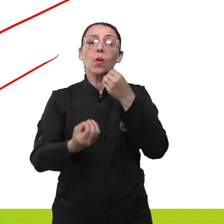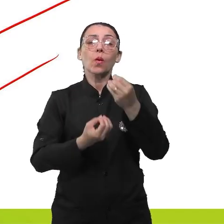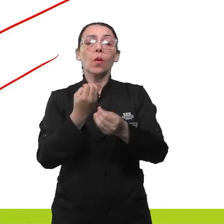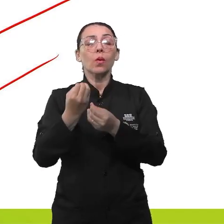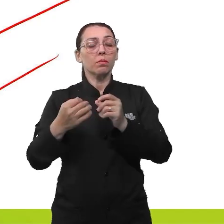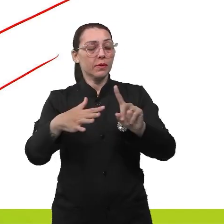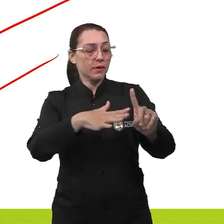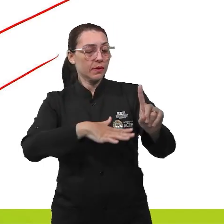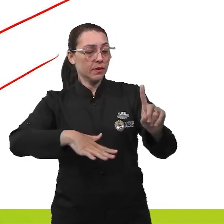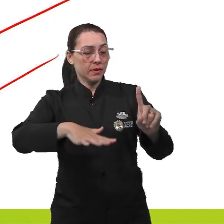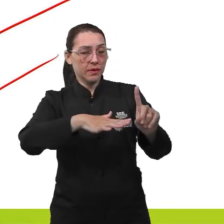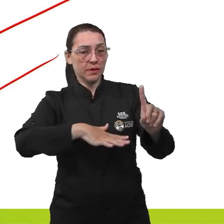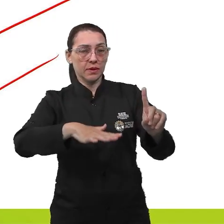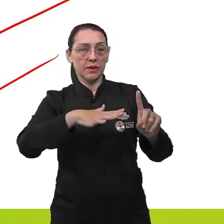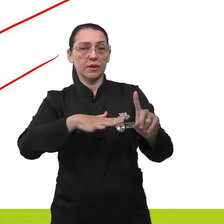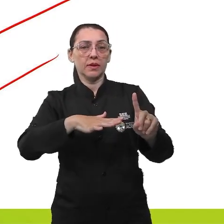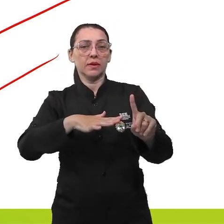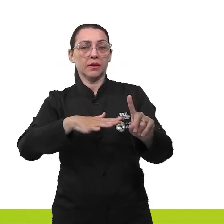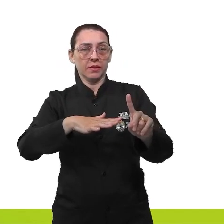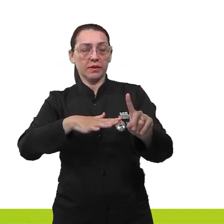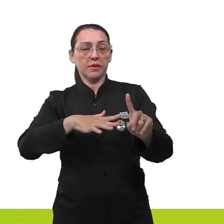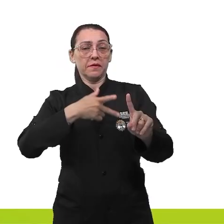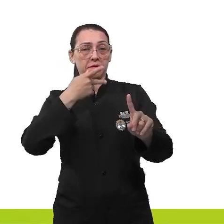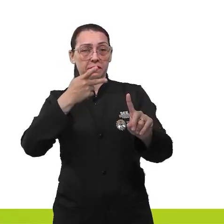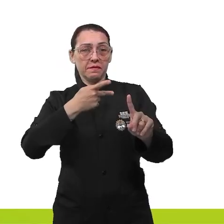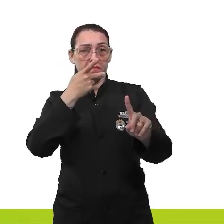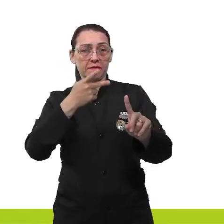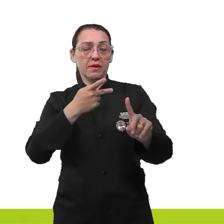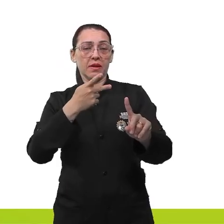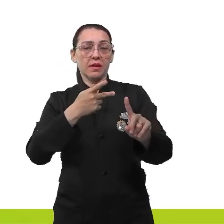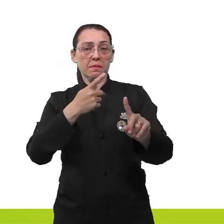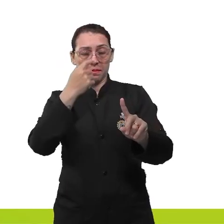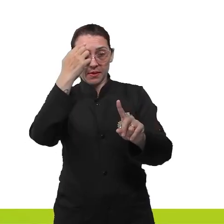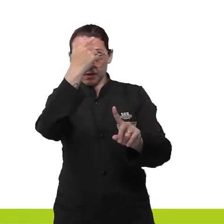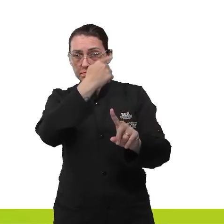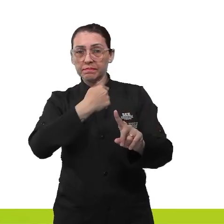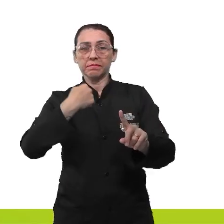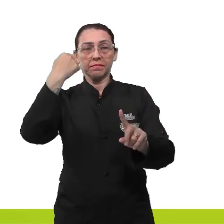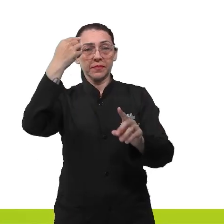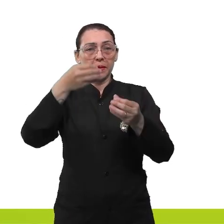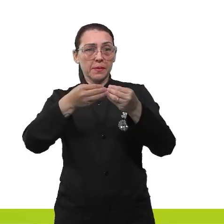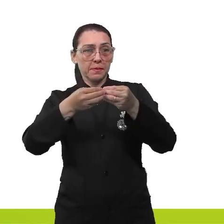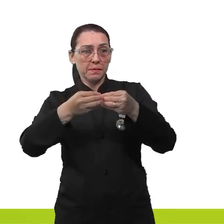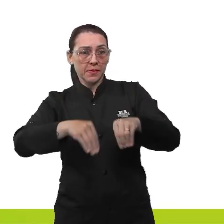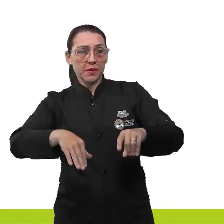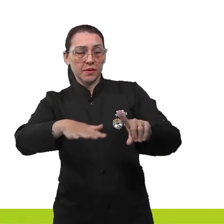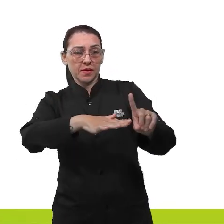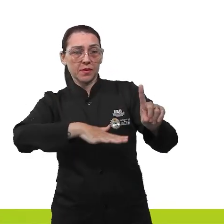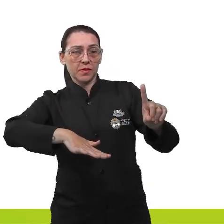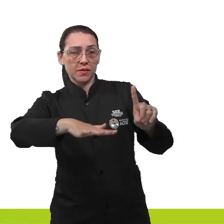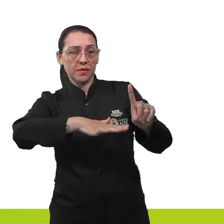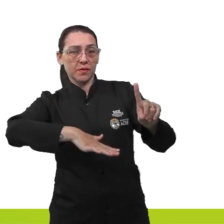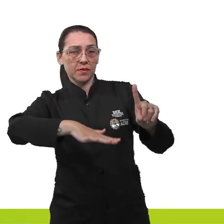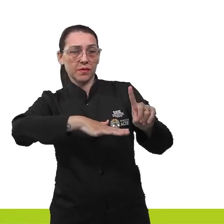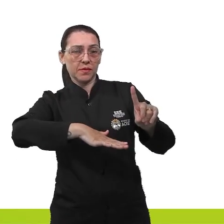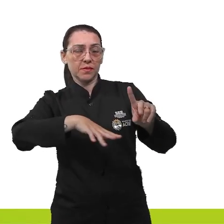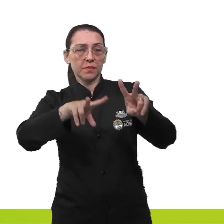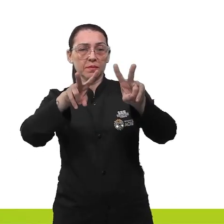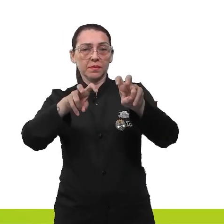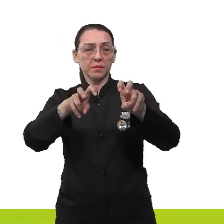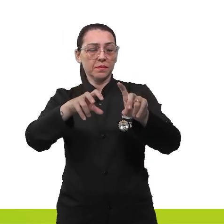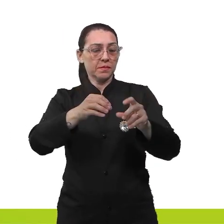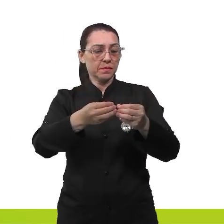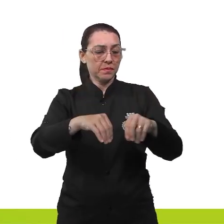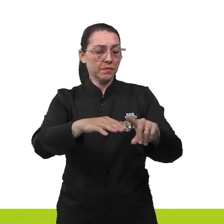a pessoa pela aparência, realmente. Porque no início do texto aqui foi falado, ó, de prejuízos sociais. Olha o nosso título,